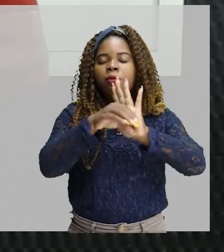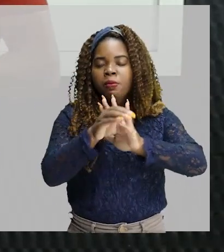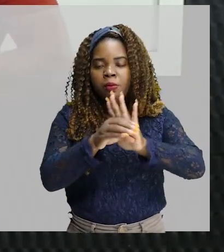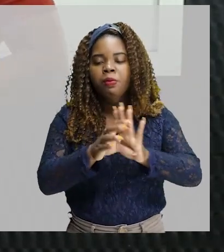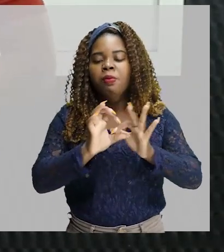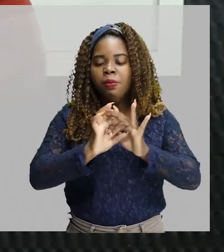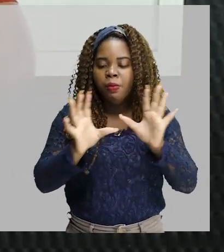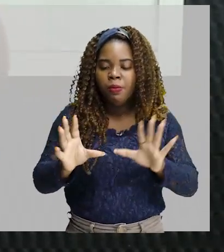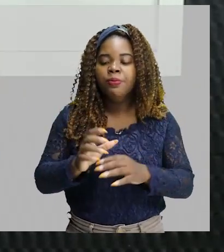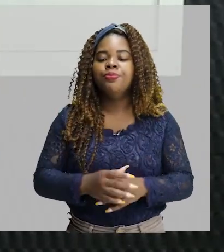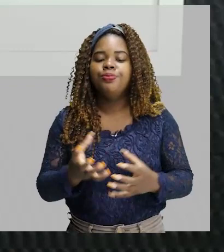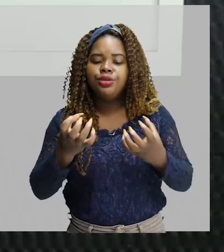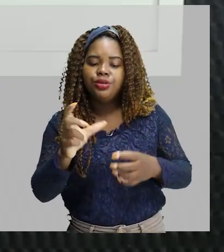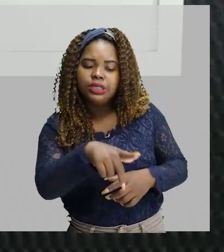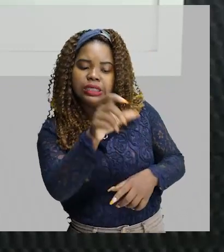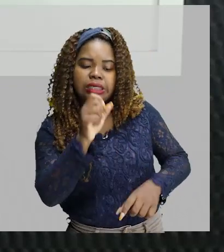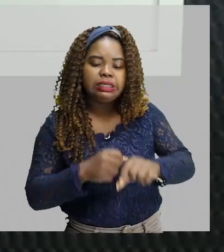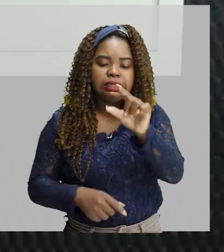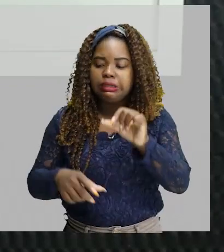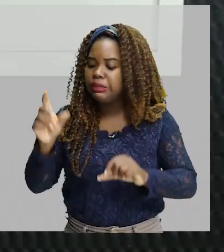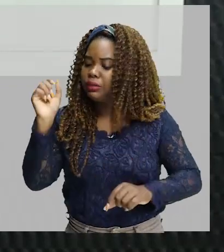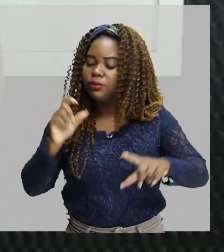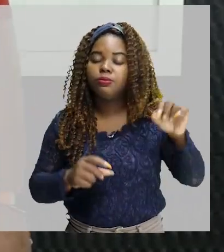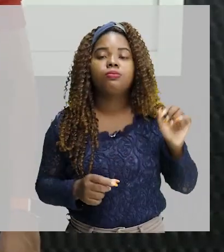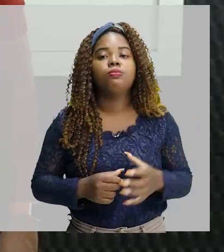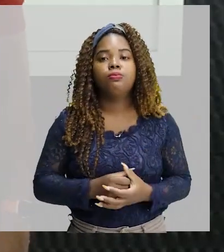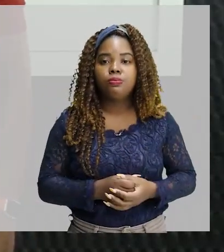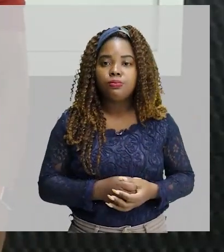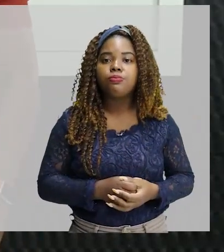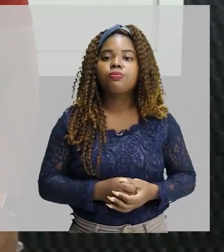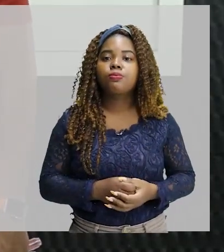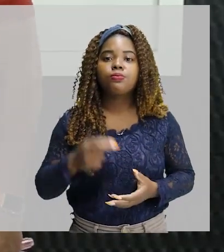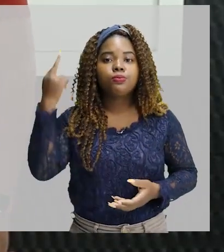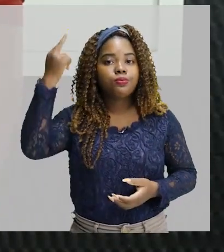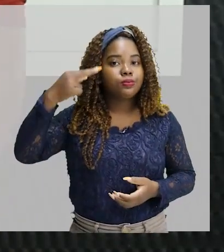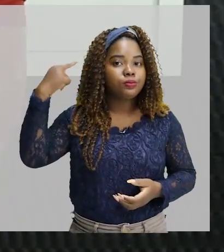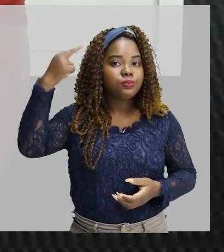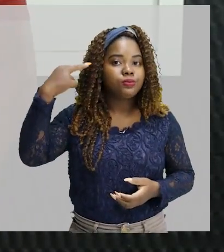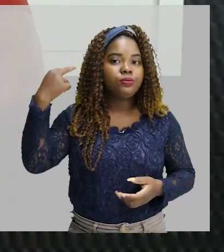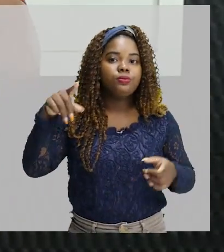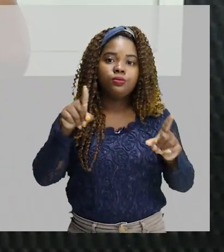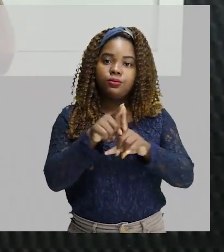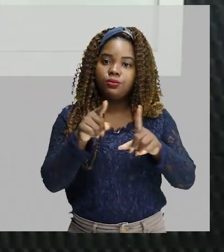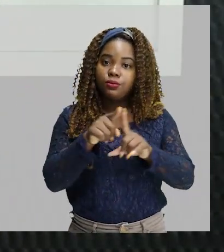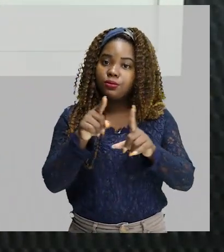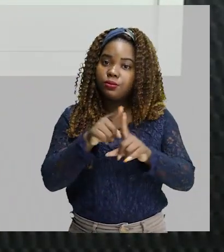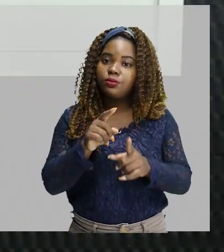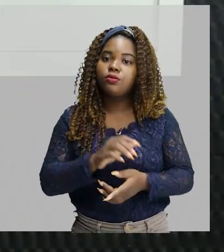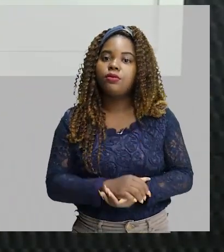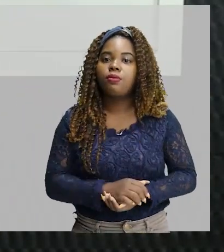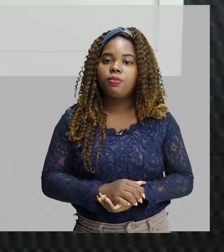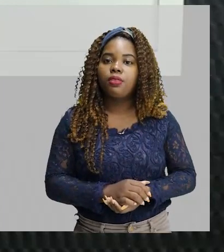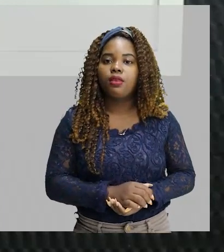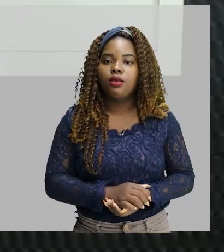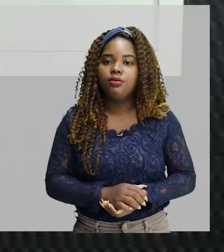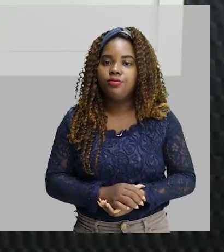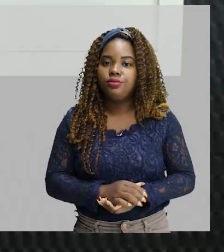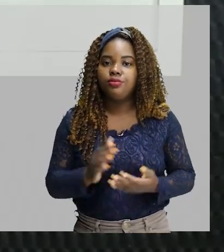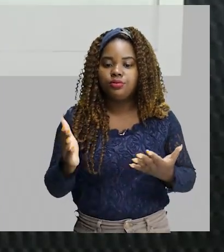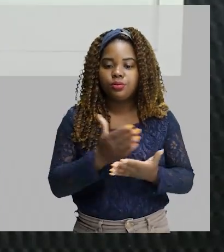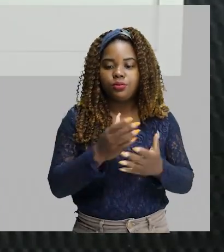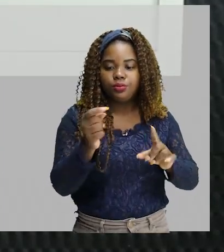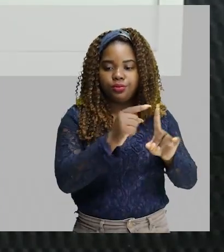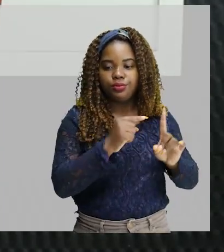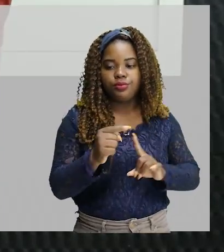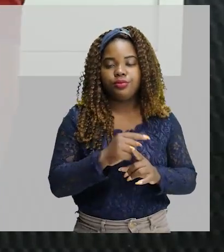nas conjecturas, nas construções conceituais, nas reflexões e até mesmo elucidando determinados elementos, é